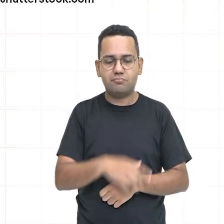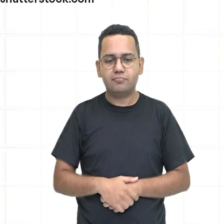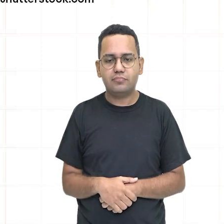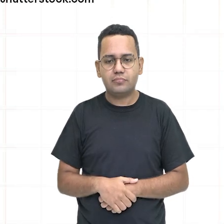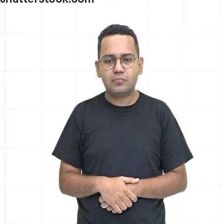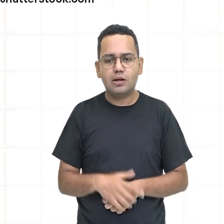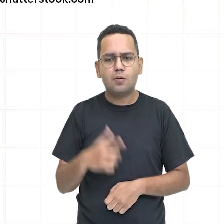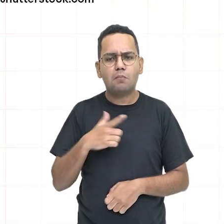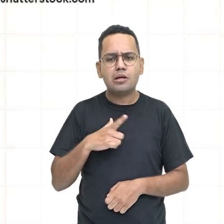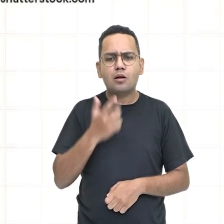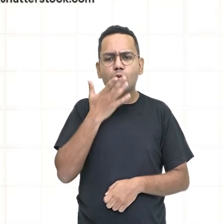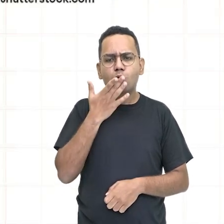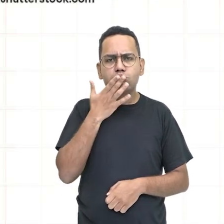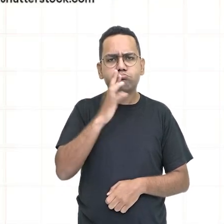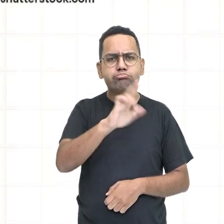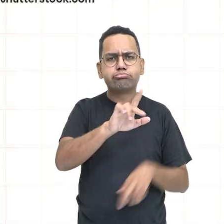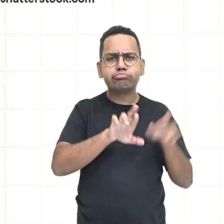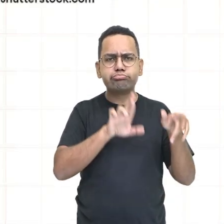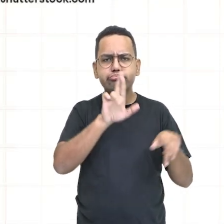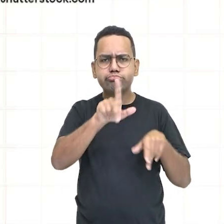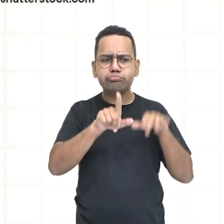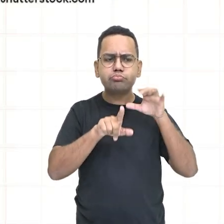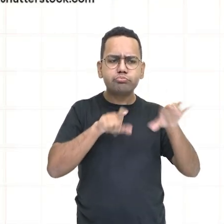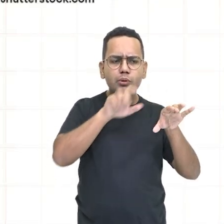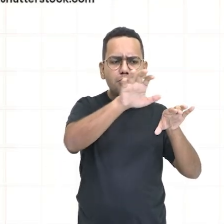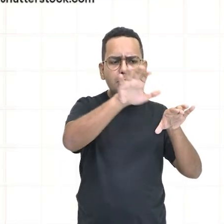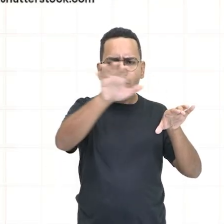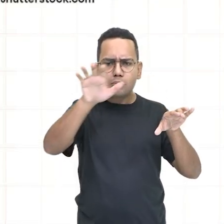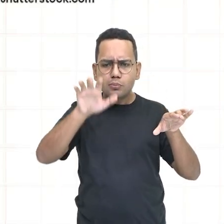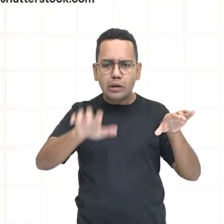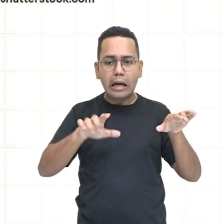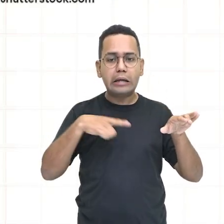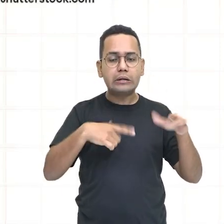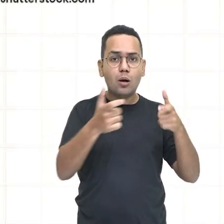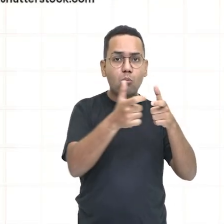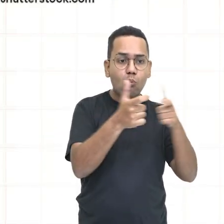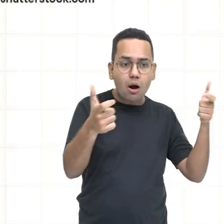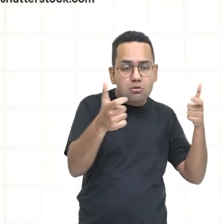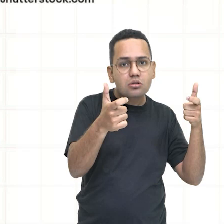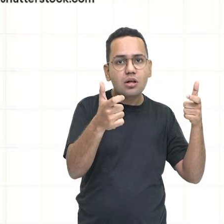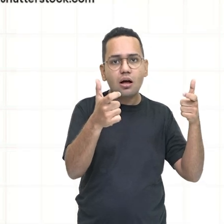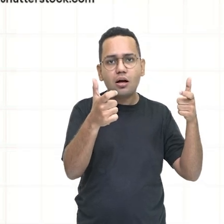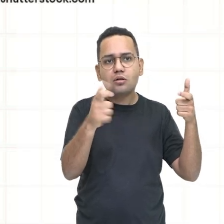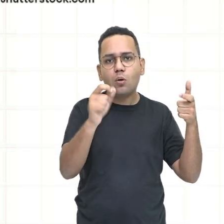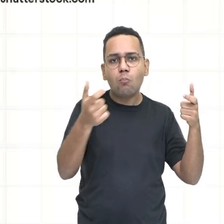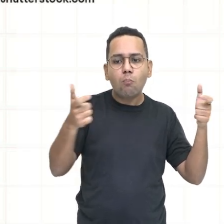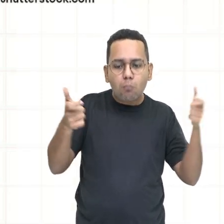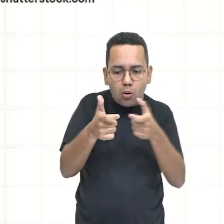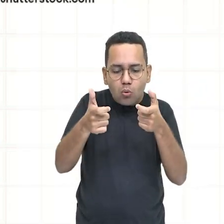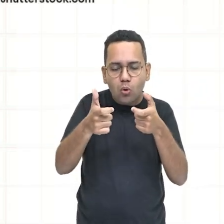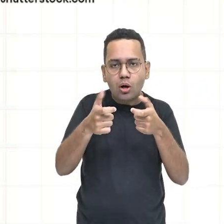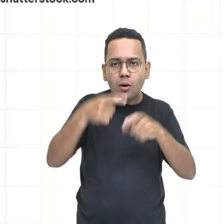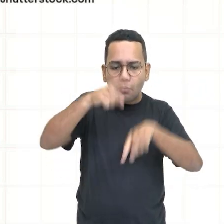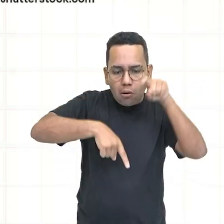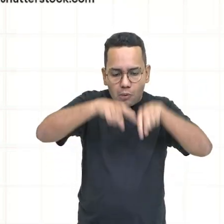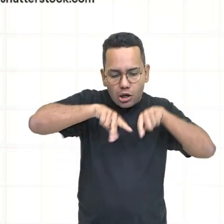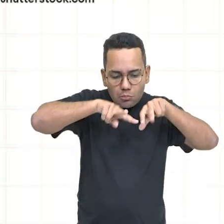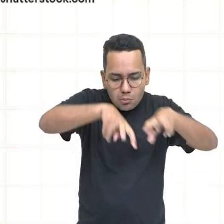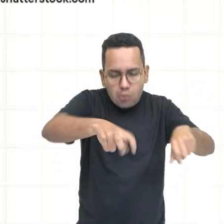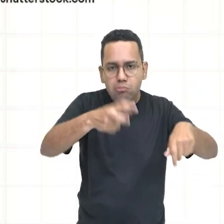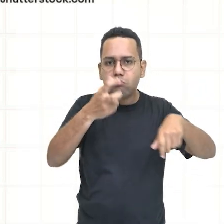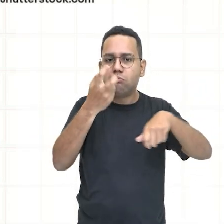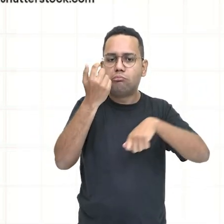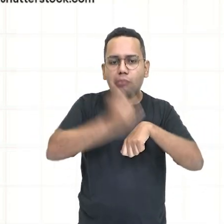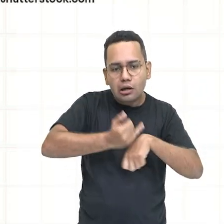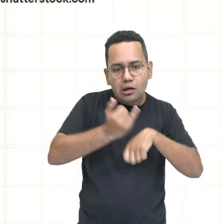em diferentes cores regiões onde são mais intensas e menos intensas essas produções,